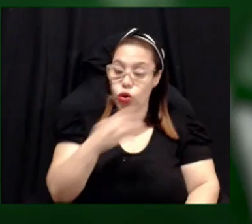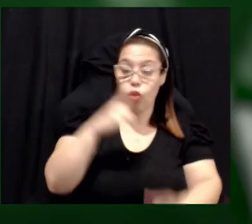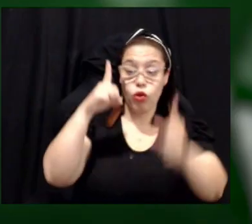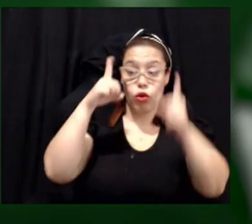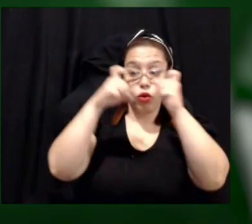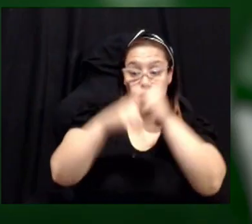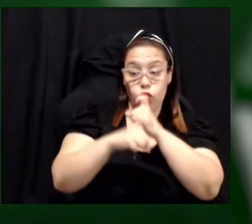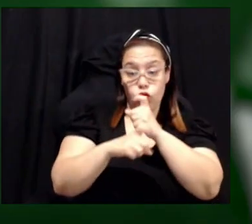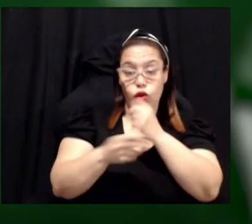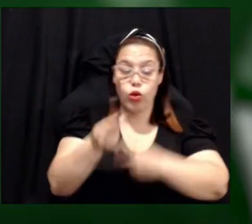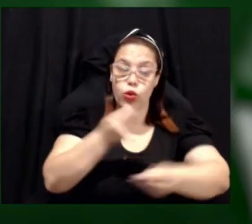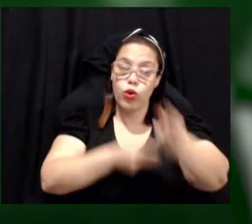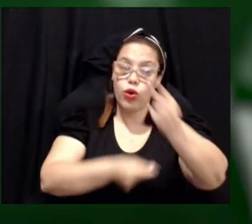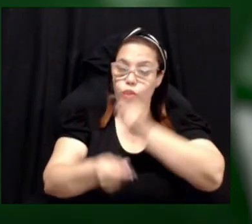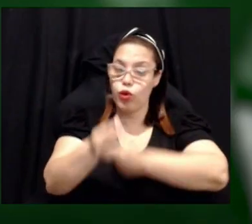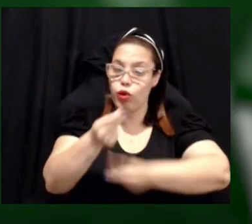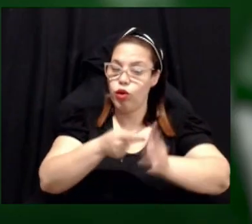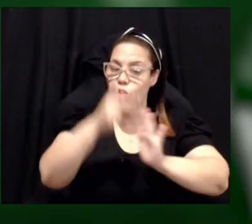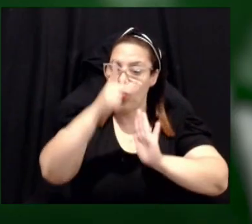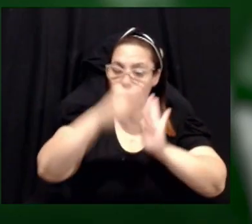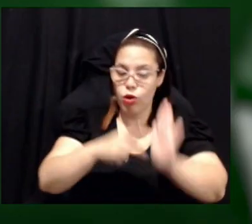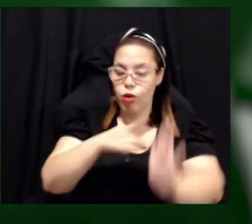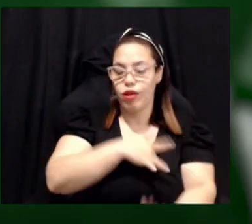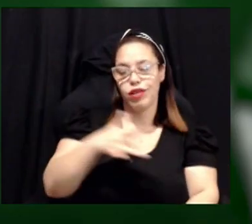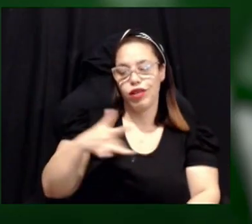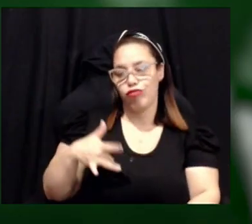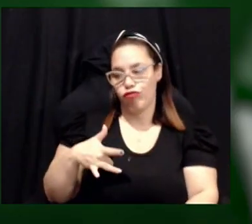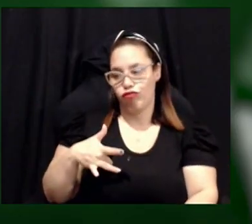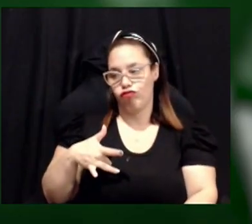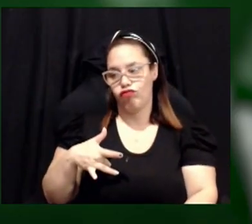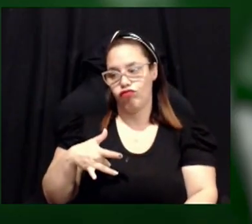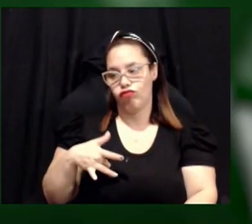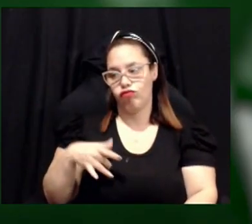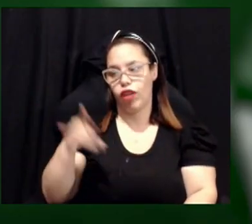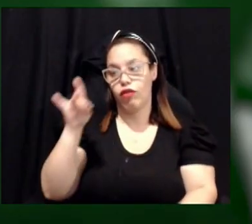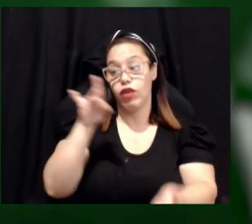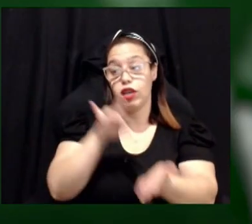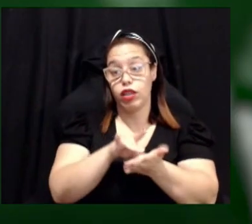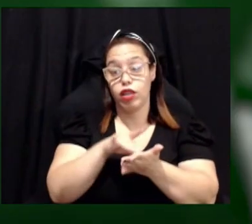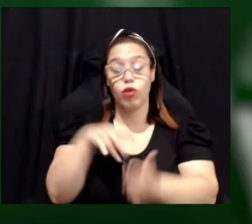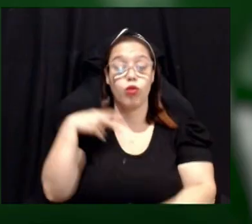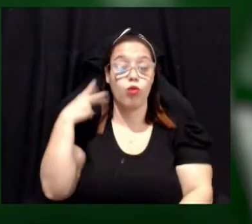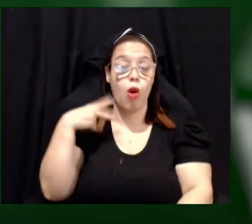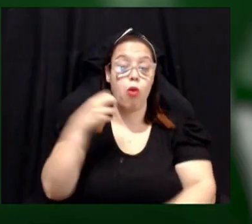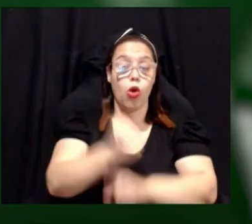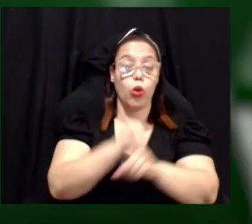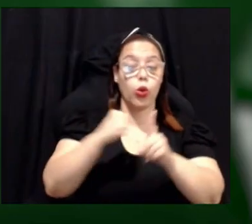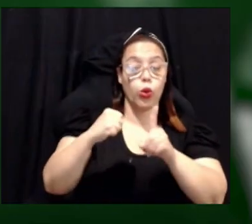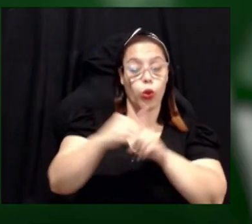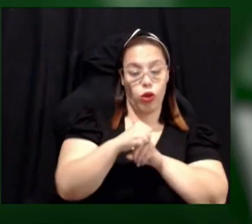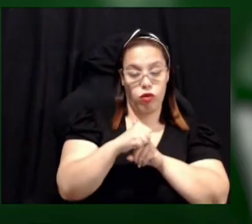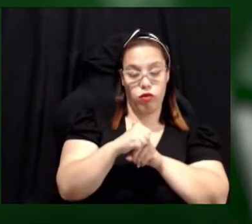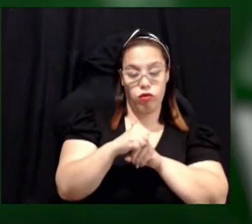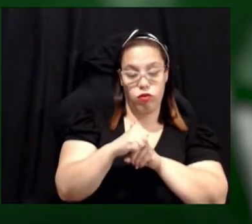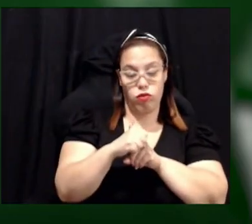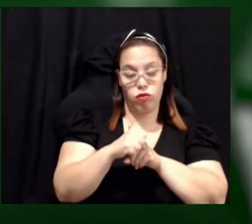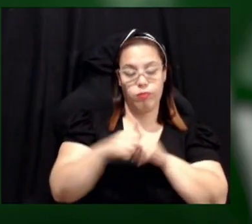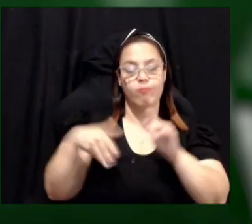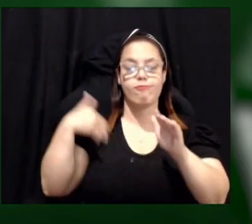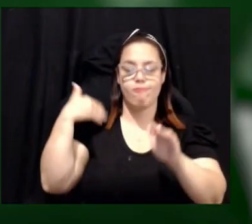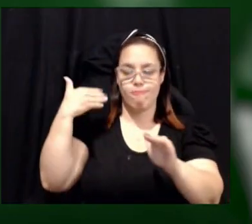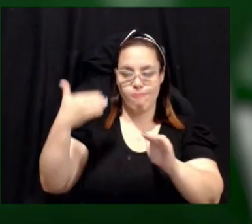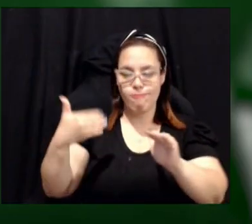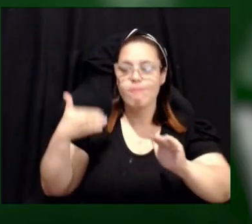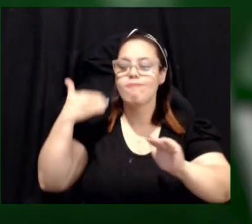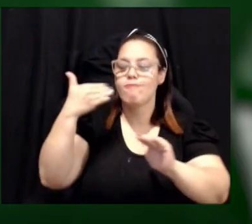economia, a própria saúde, a realidade política, social vem permeando e influenciando